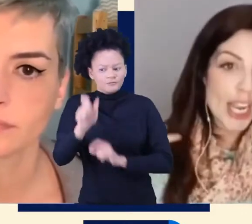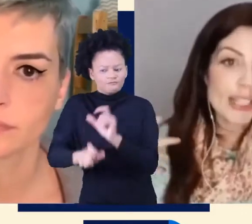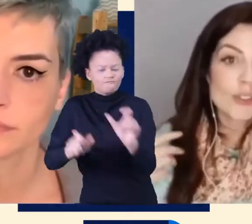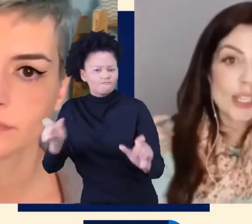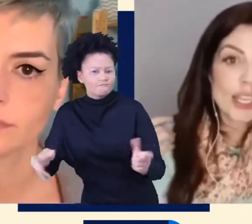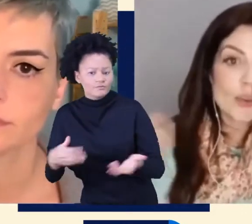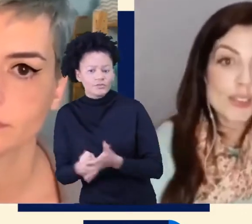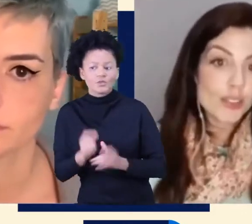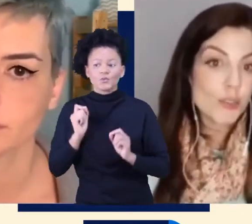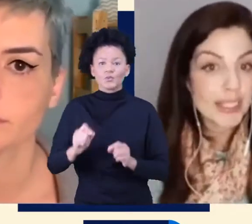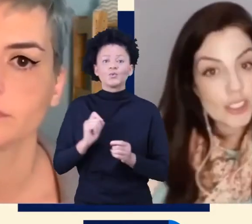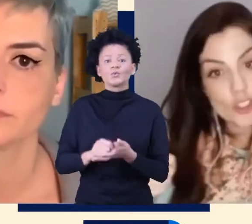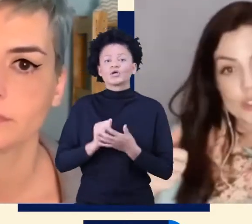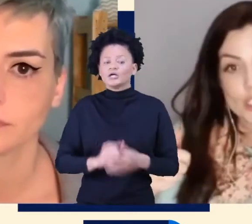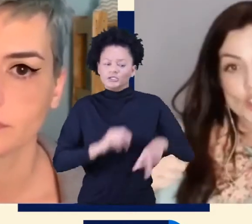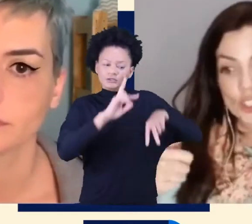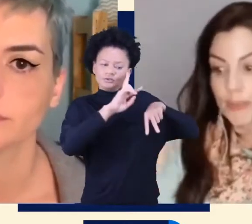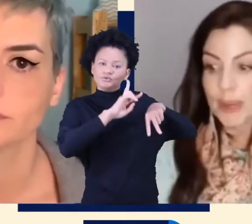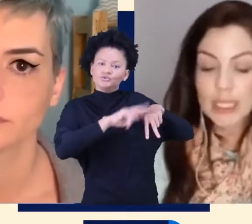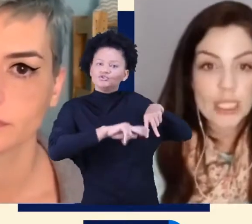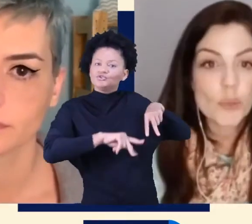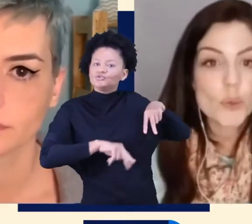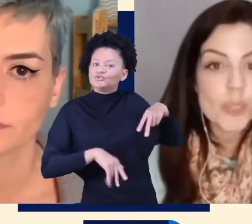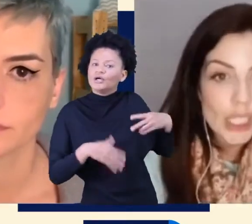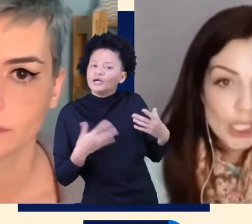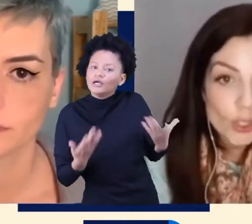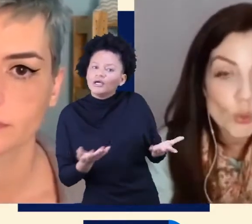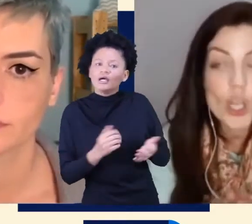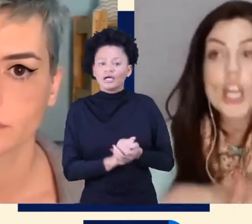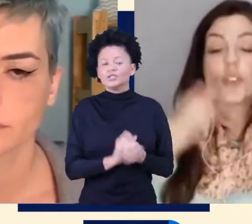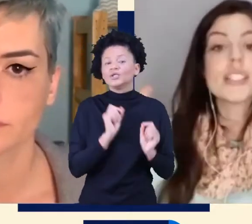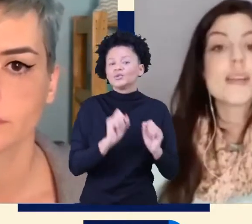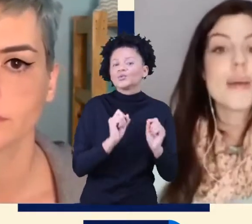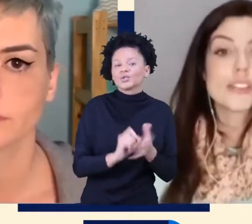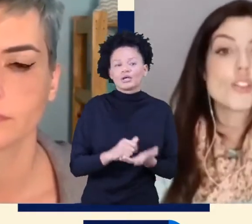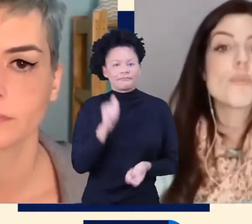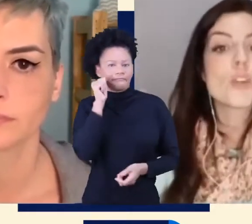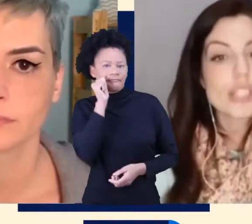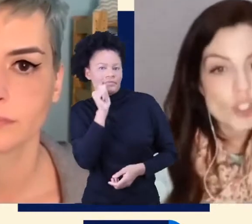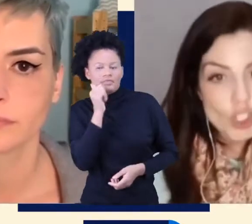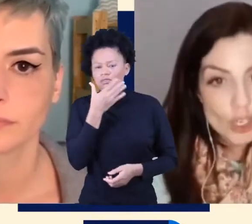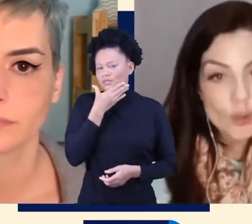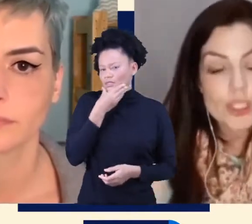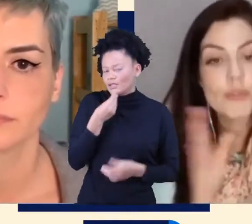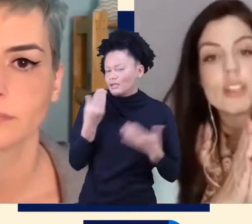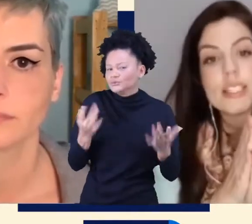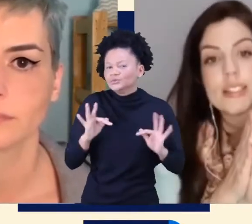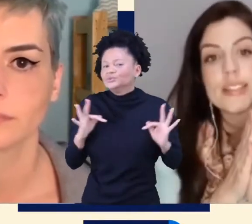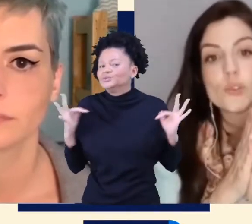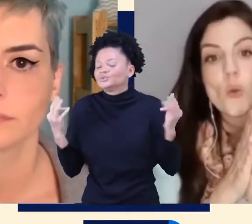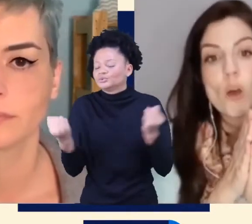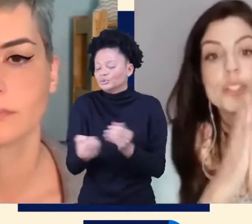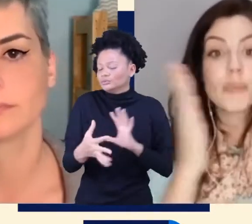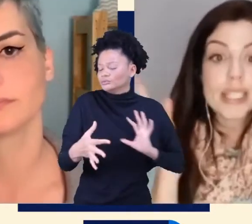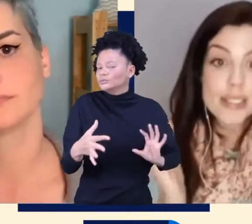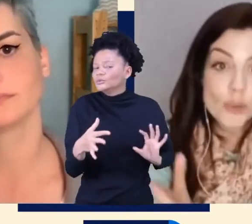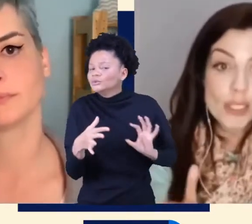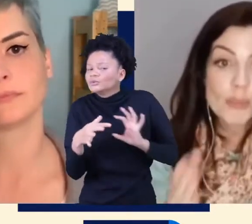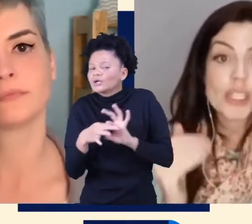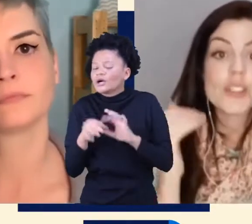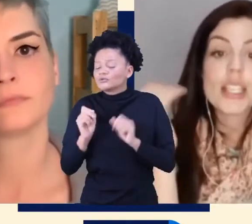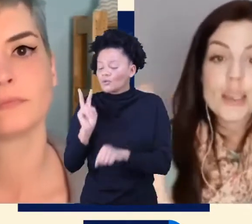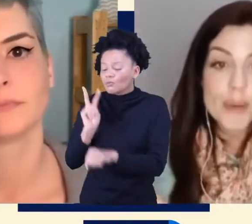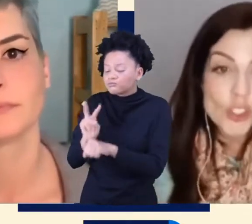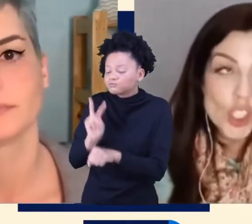de gênero, né? Quais são as expectativas que a gente tem para a menina e para o menino, toda essa parte de proteger contra a violência sexual, estabelecer